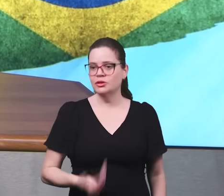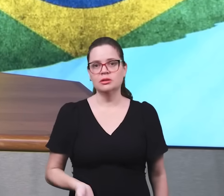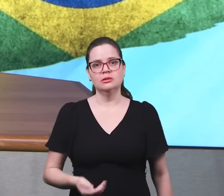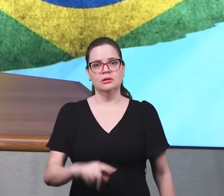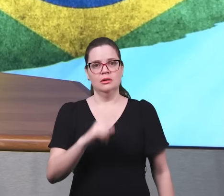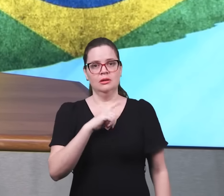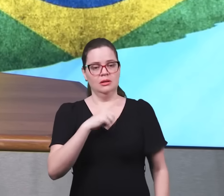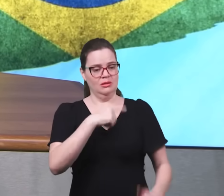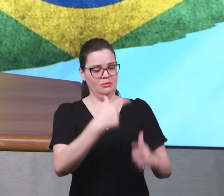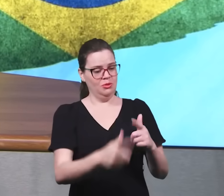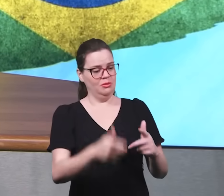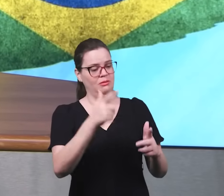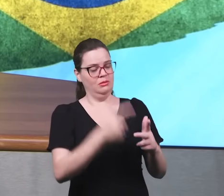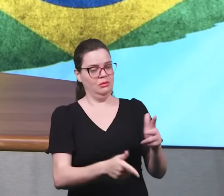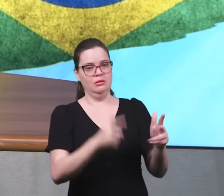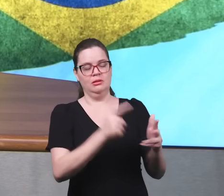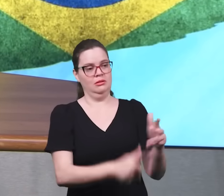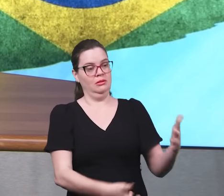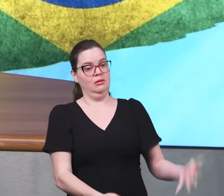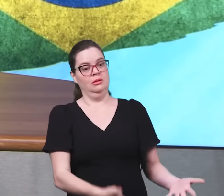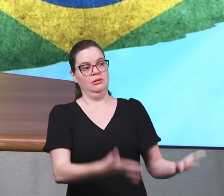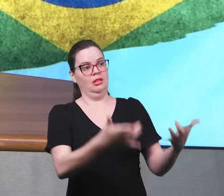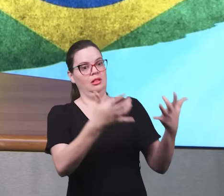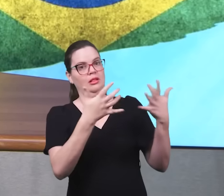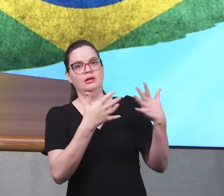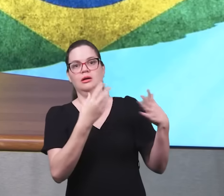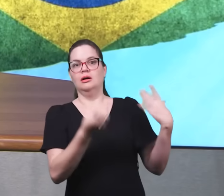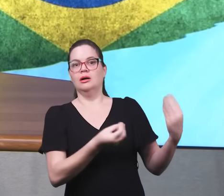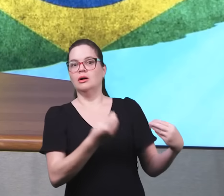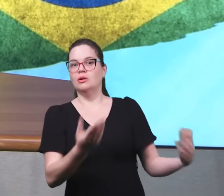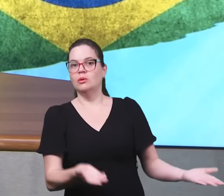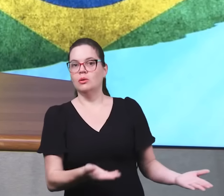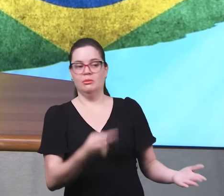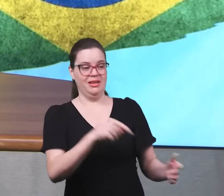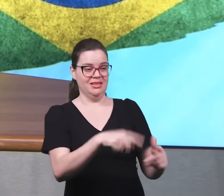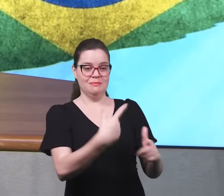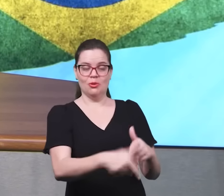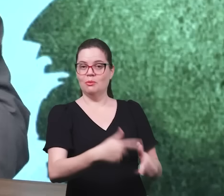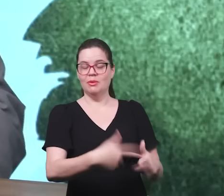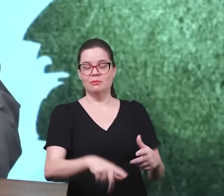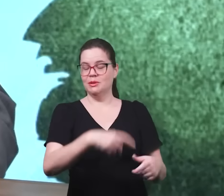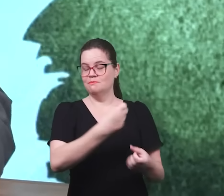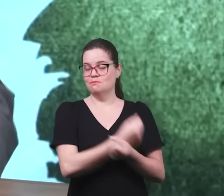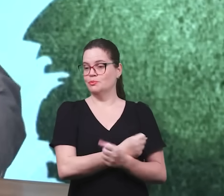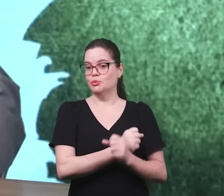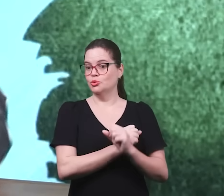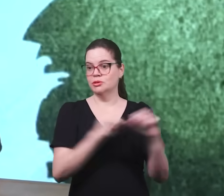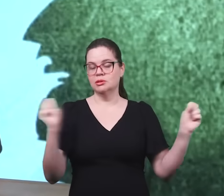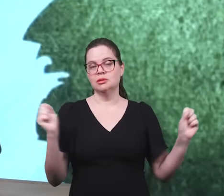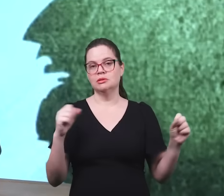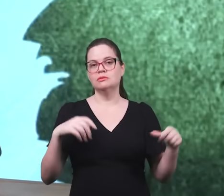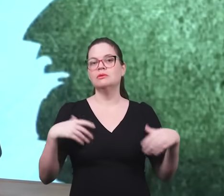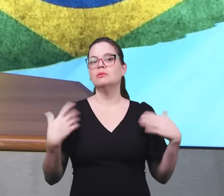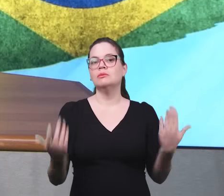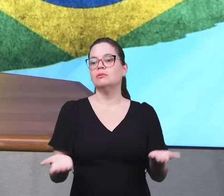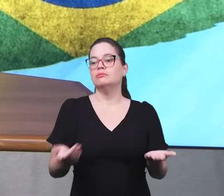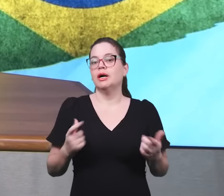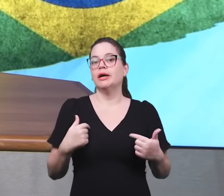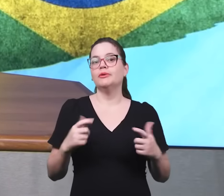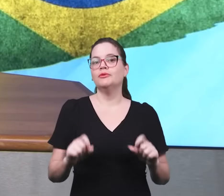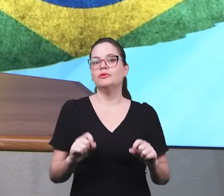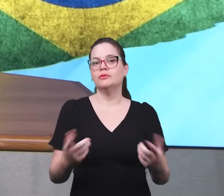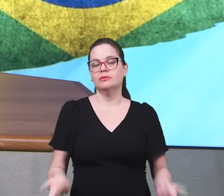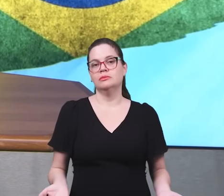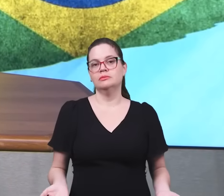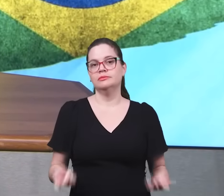cidade, cercada, não tenho como resistir a essa força, então qual é a pergunta nesse